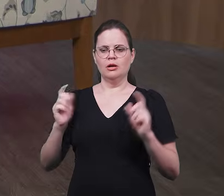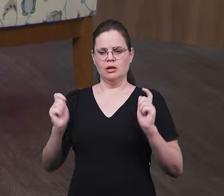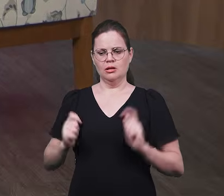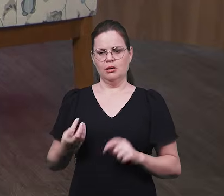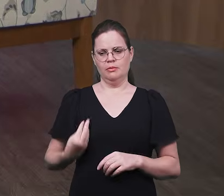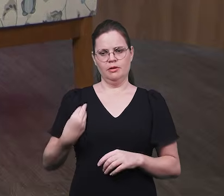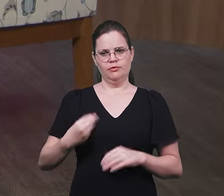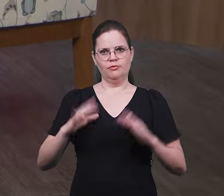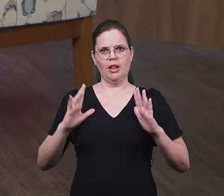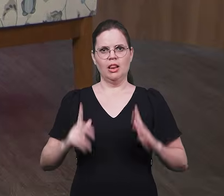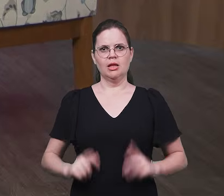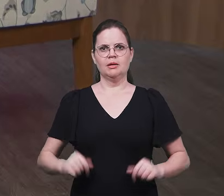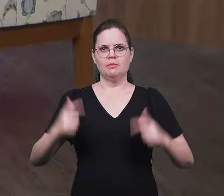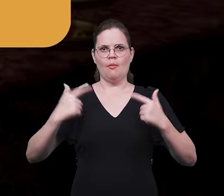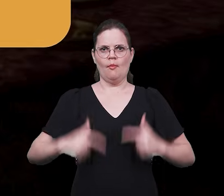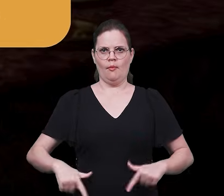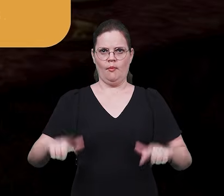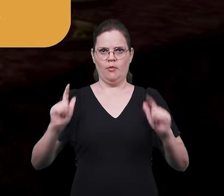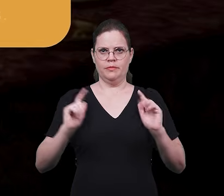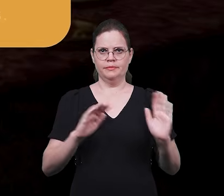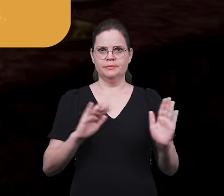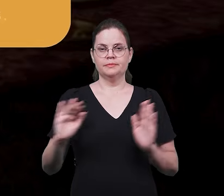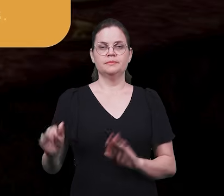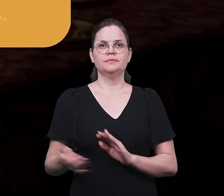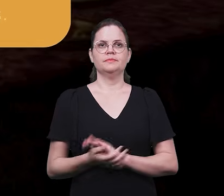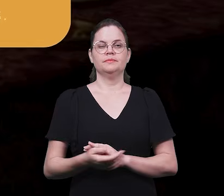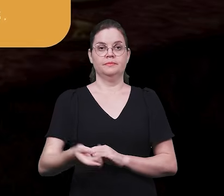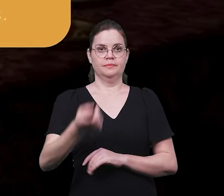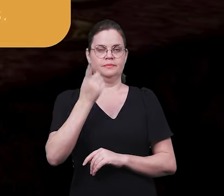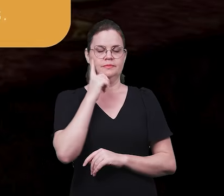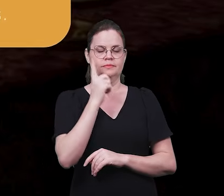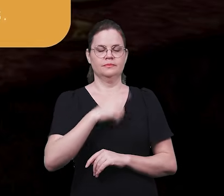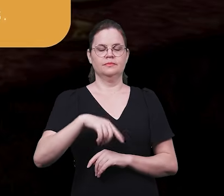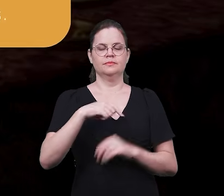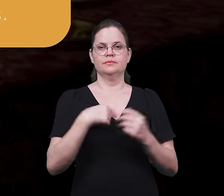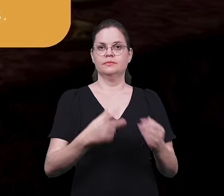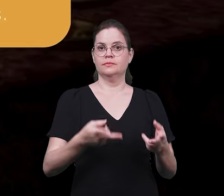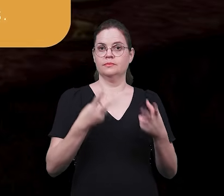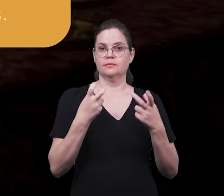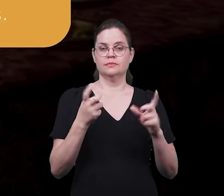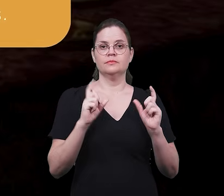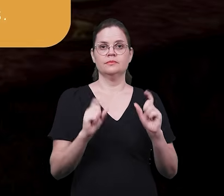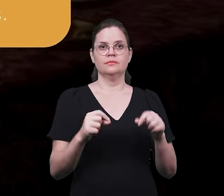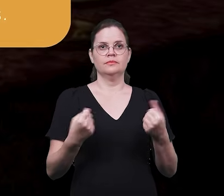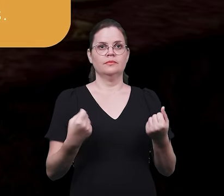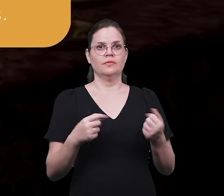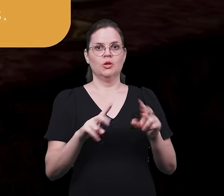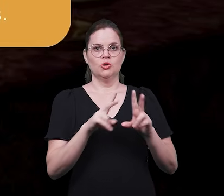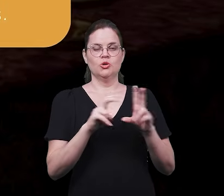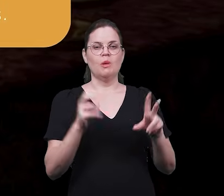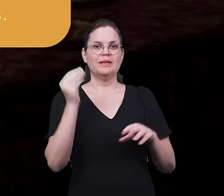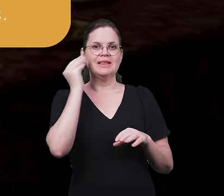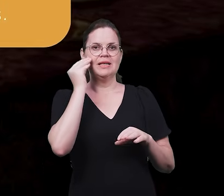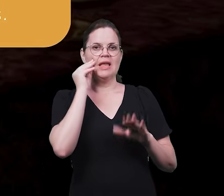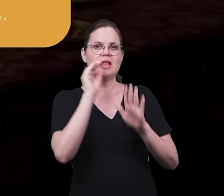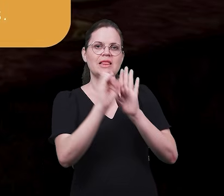Amém. Se observa que essa tentativa de mudança de identidade entrou até na troca dos nomes,